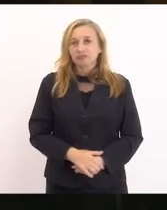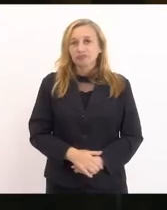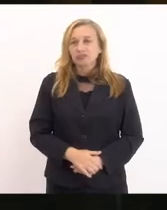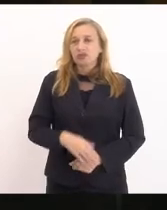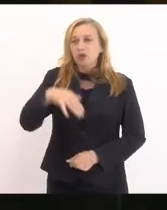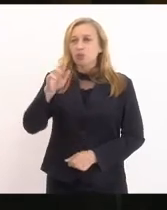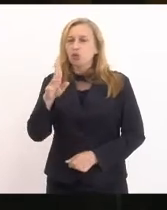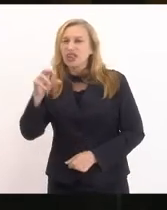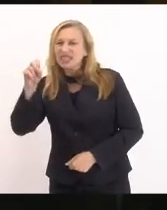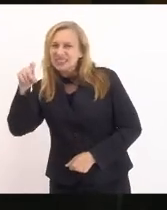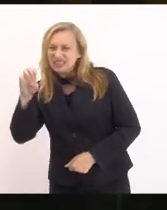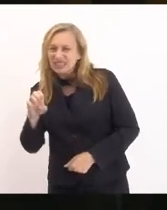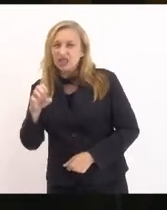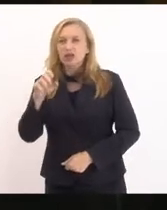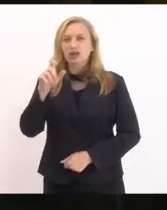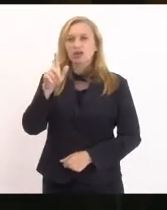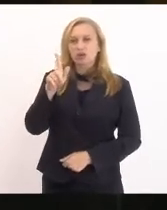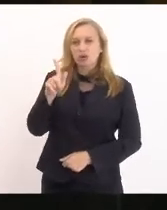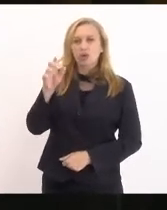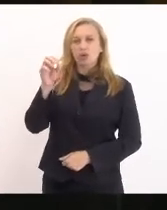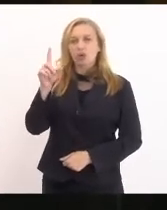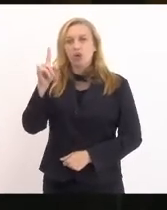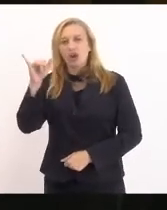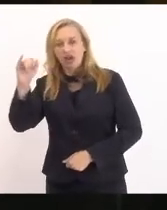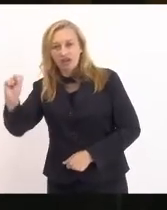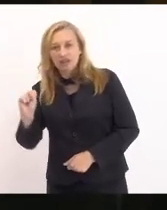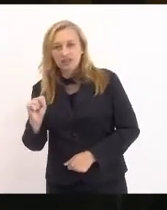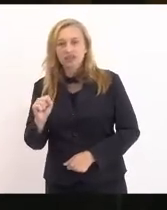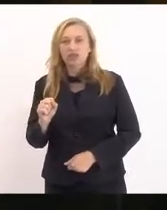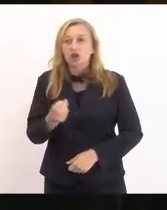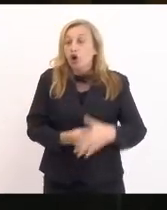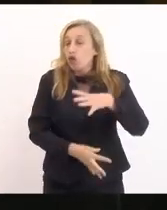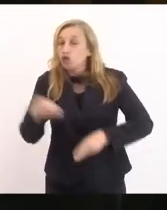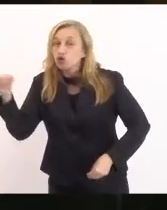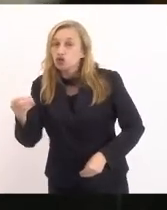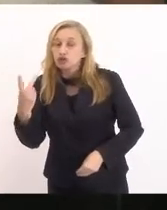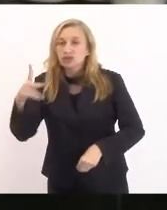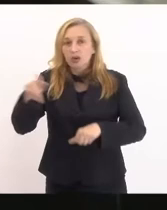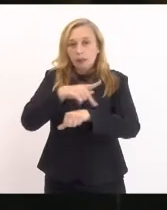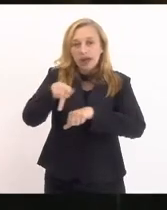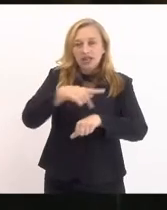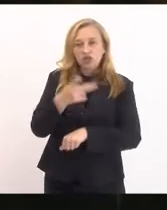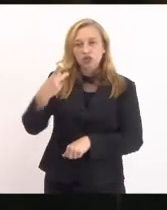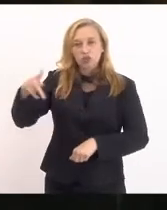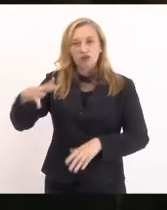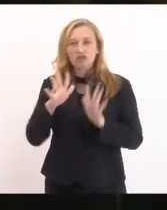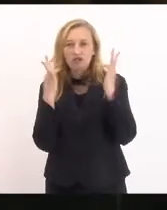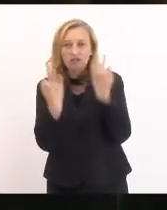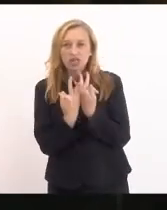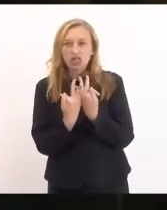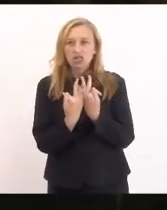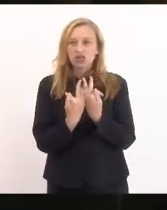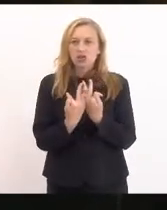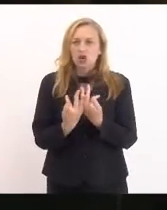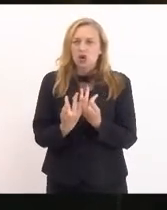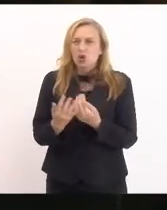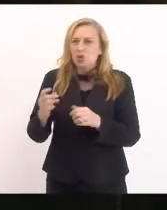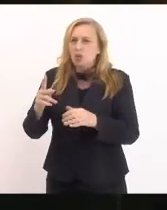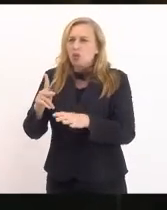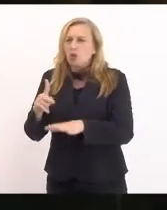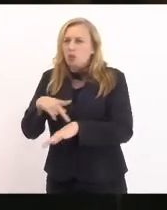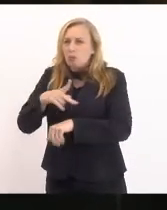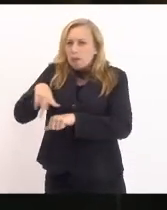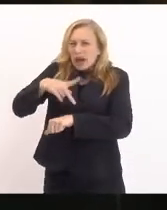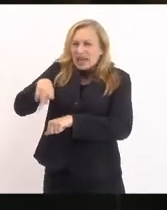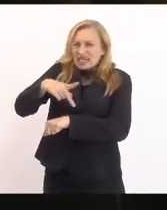Moise, congolês de nascimento, fugiu de seu país com sua família, um país marcado há